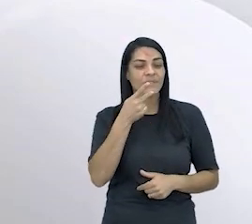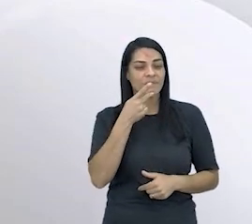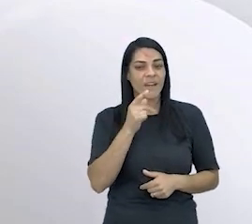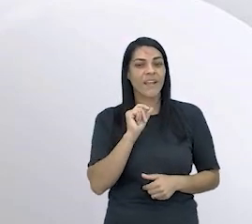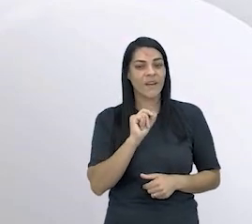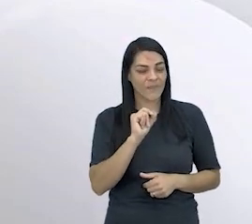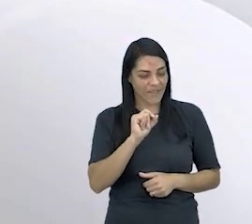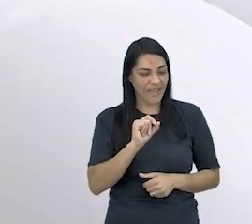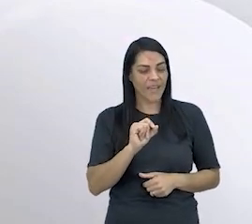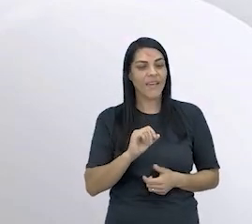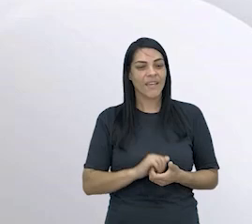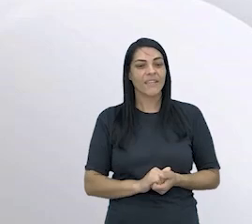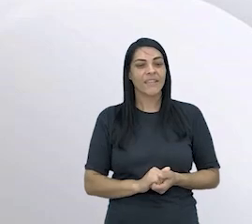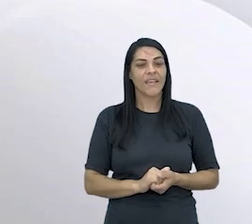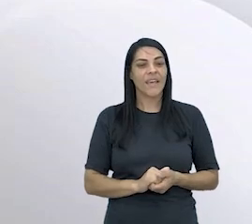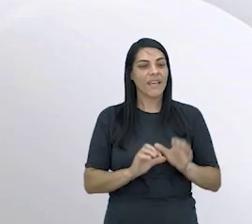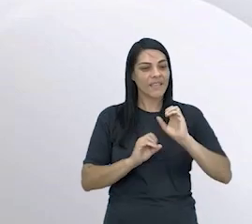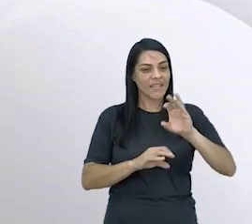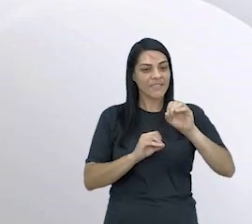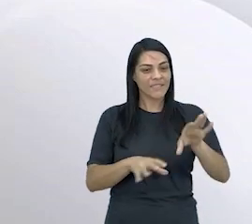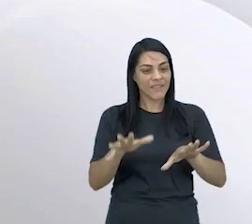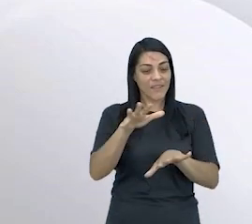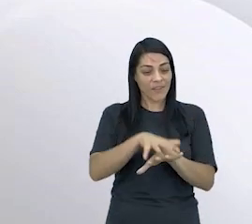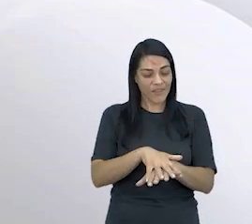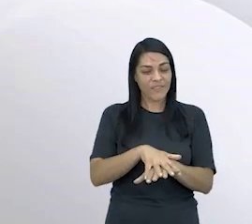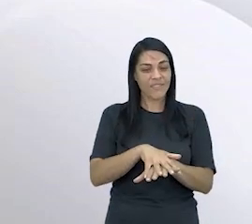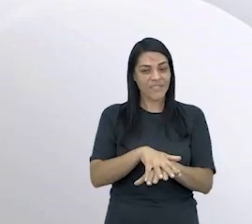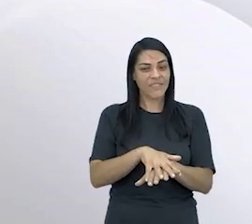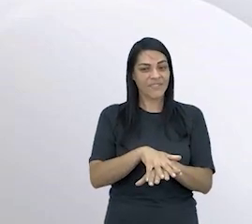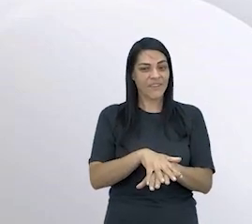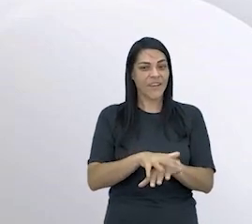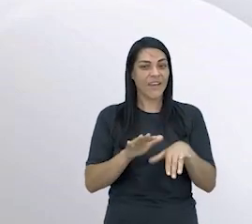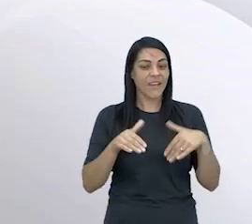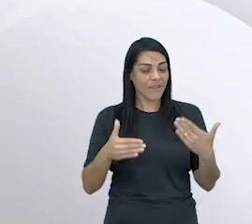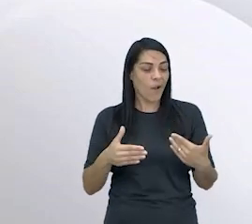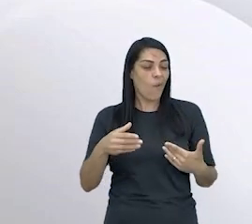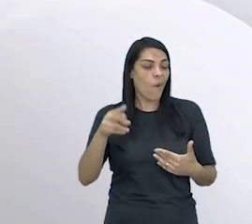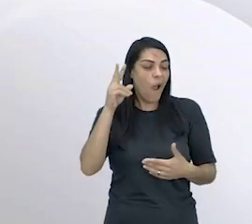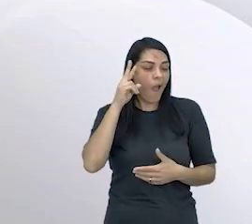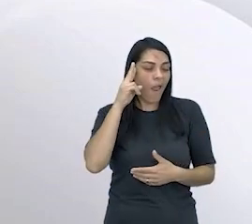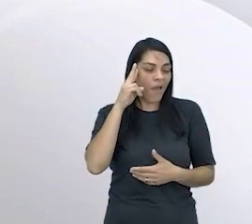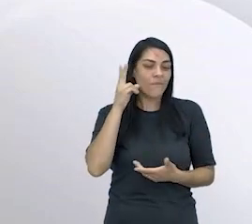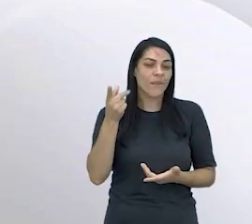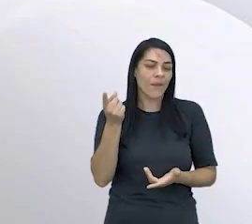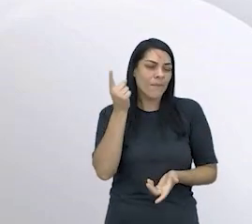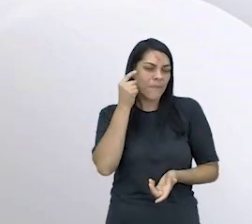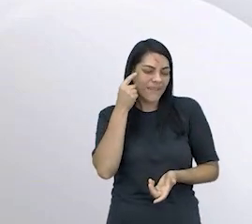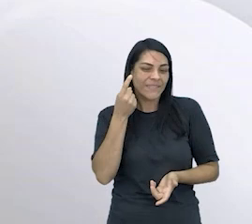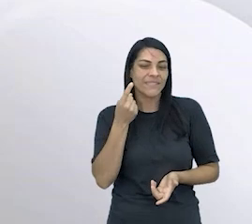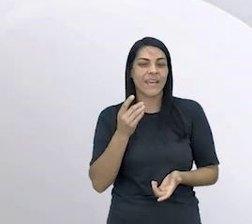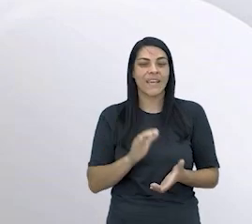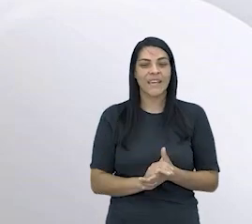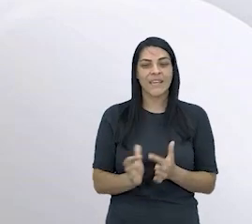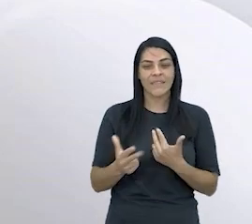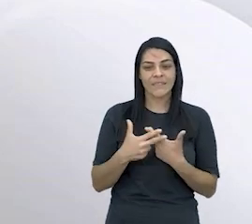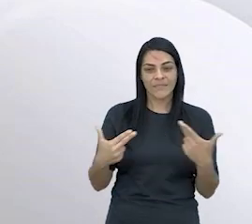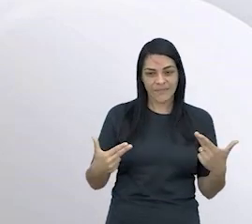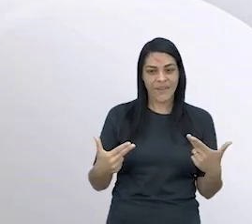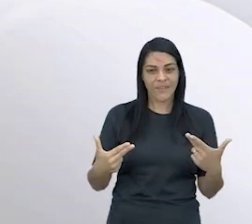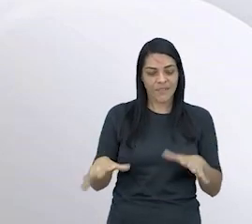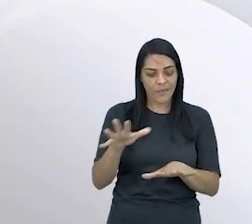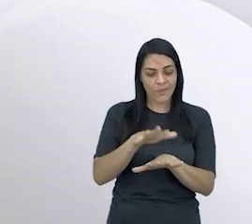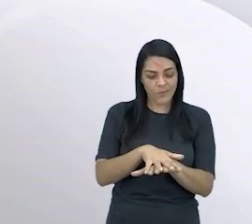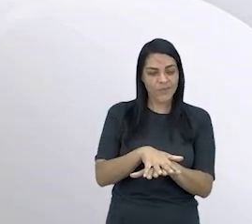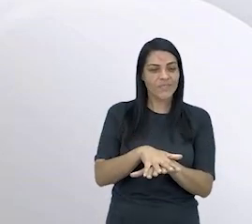pouquinho da educação inclusiva. E me veio aqui em mente uma situação ligada à parte inclusiva,